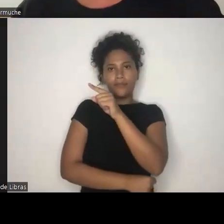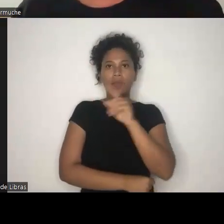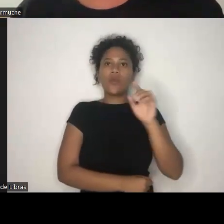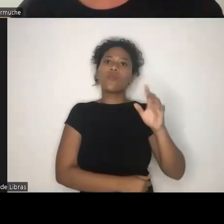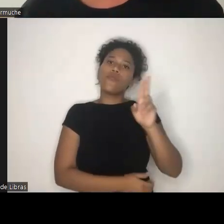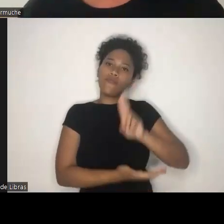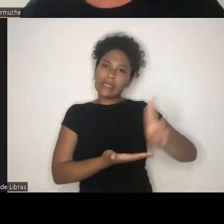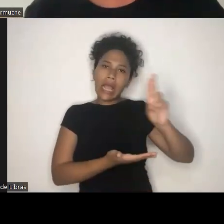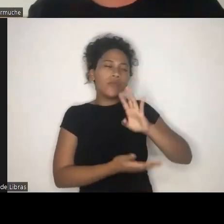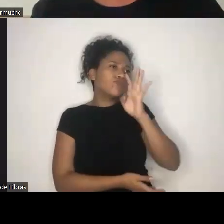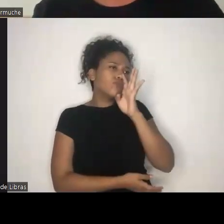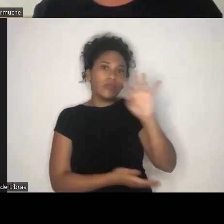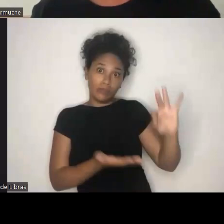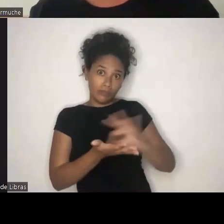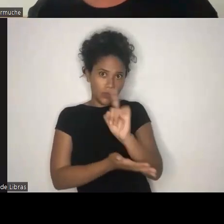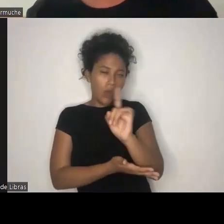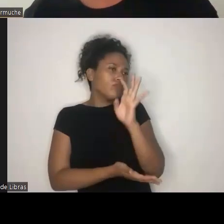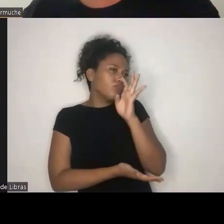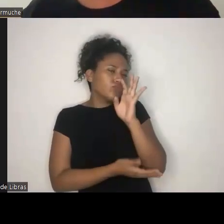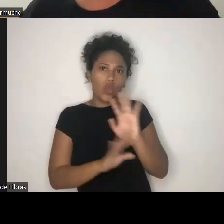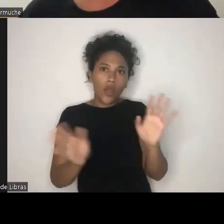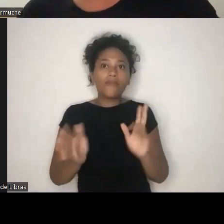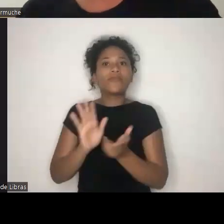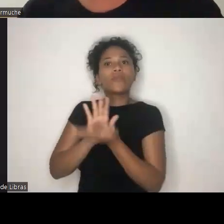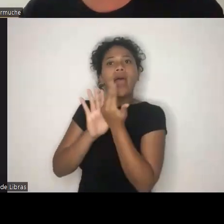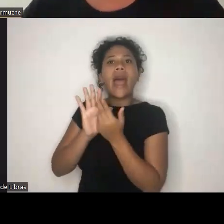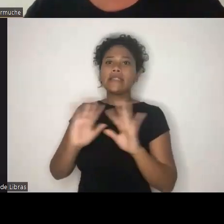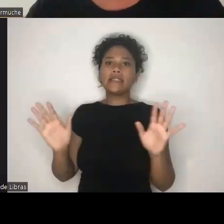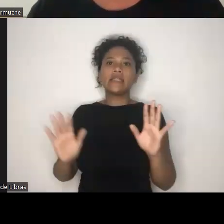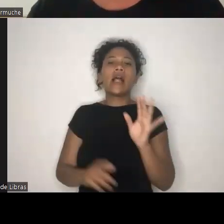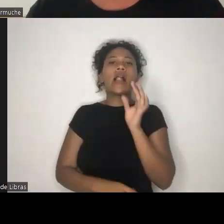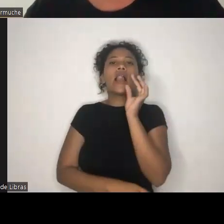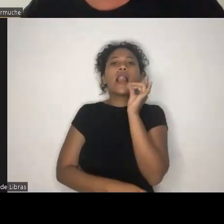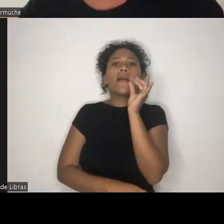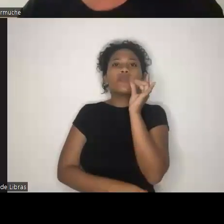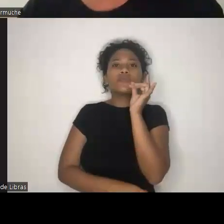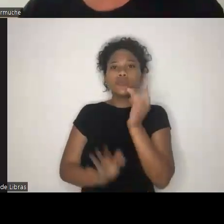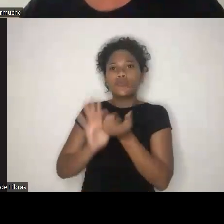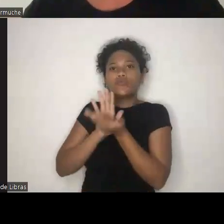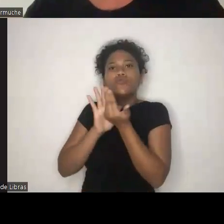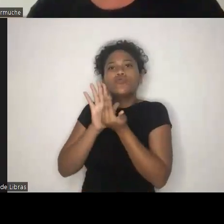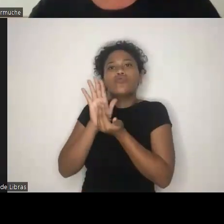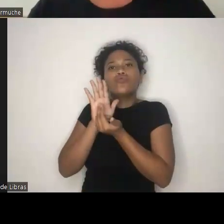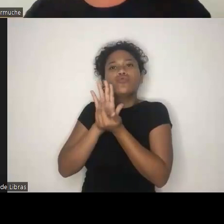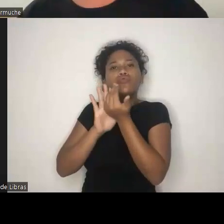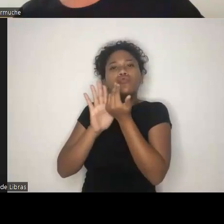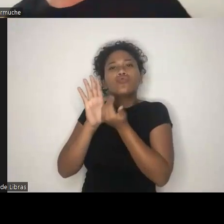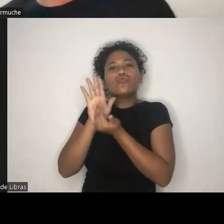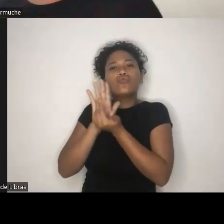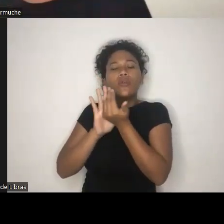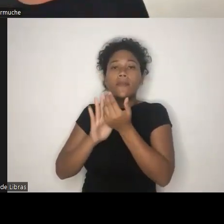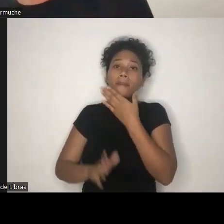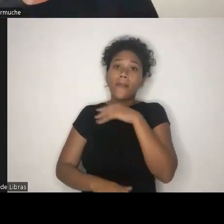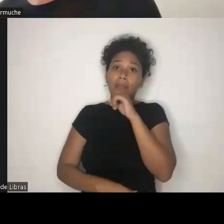e já tava desenhando assim ó eu desenhava com lápis com tema modelo vivo né o meu pai me sugeriu